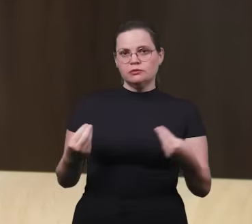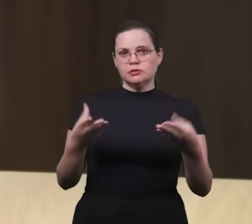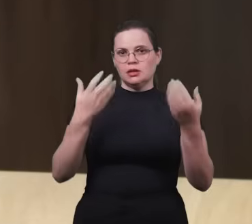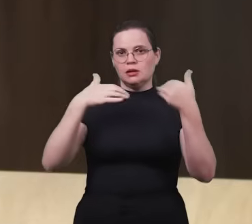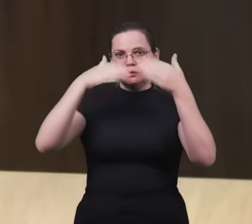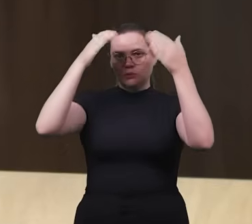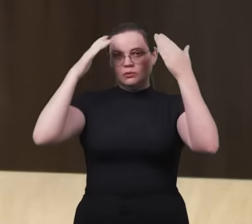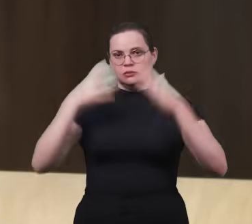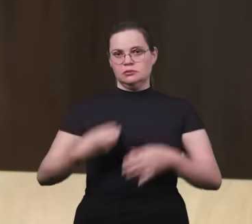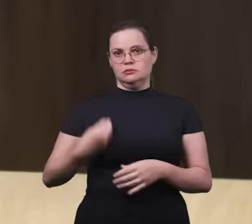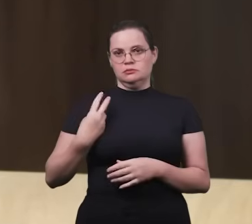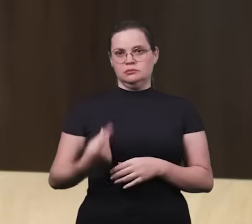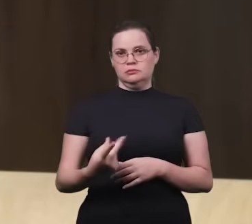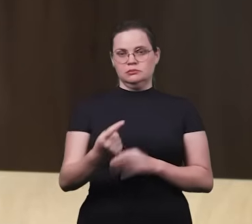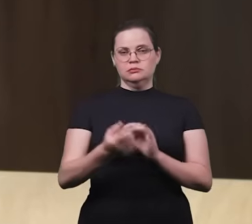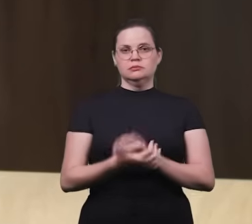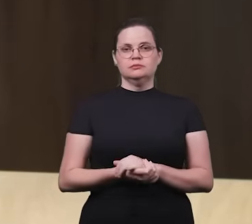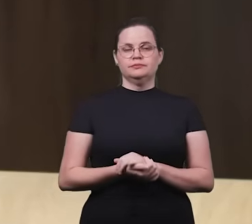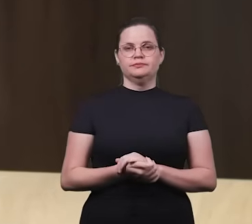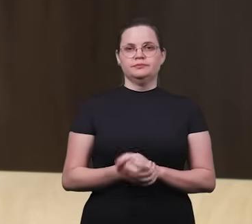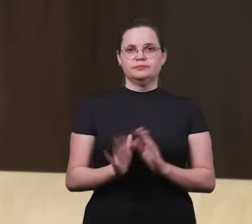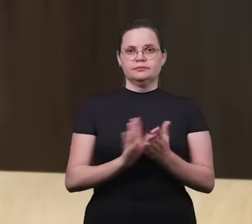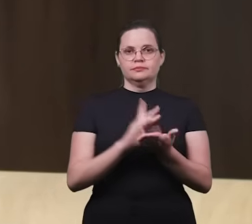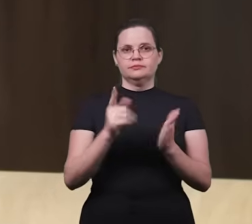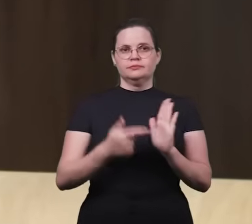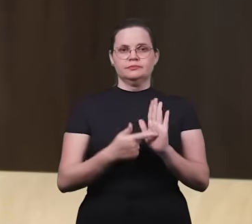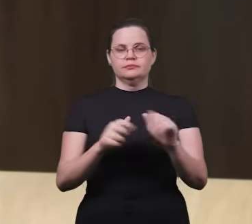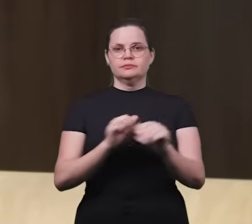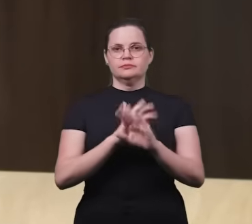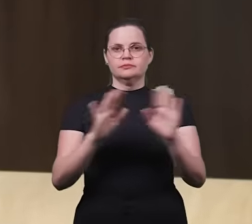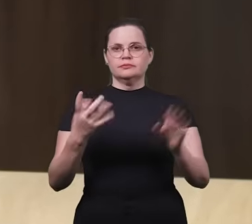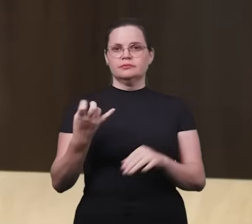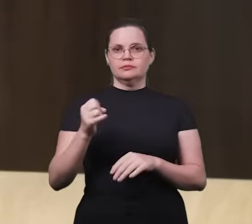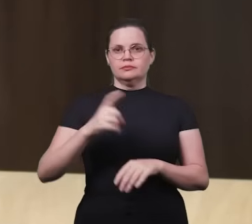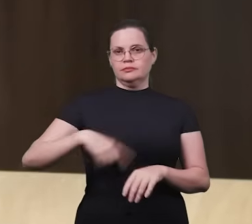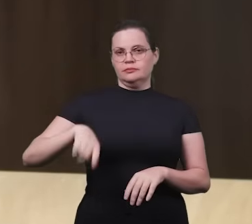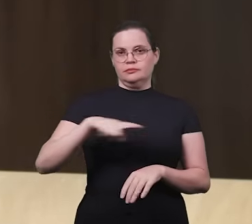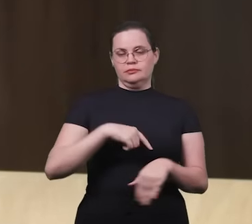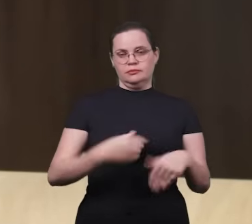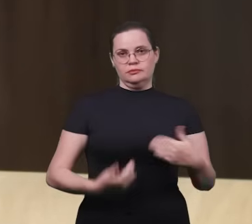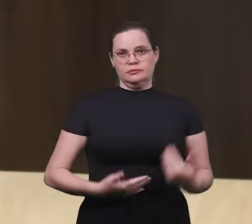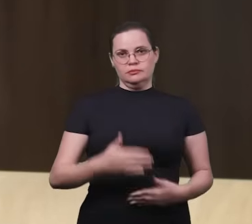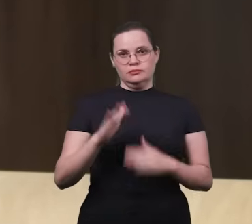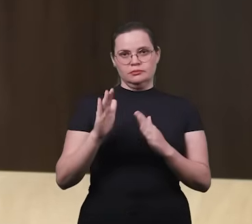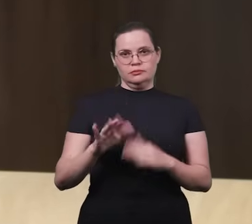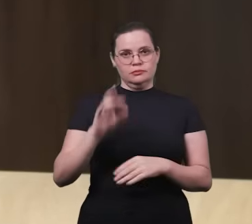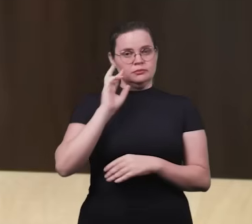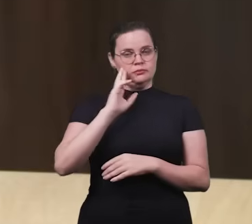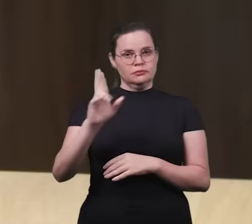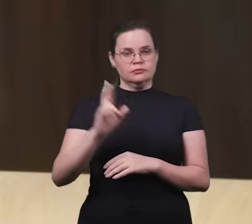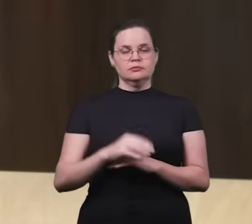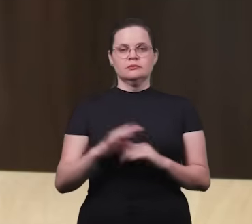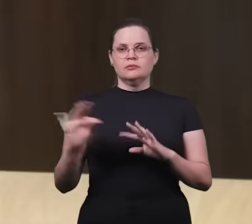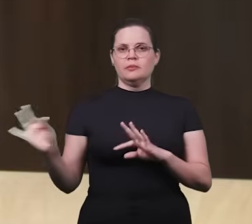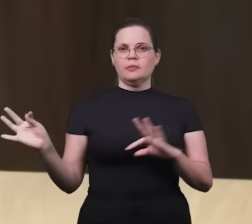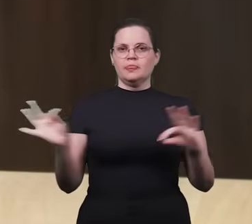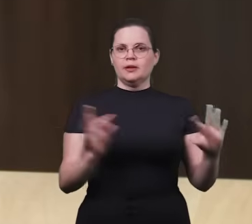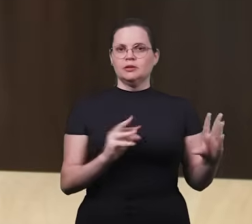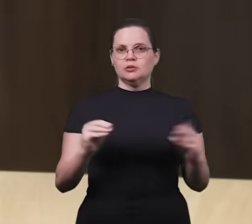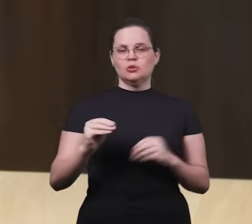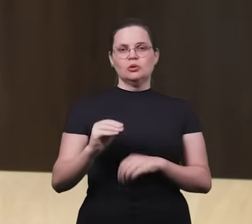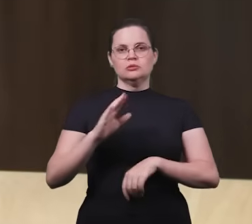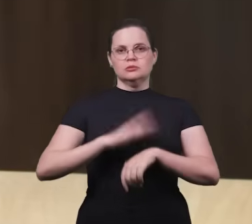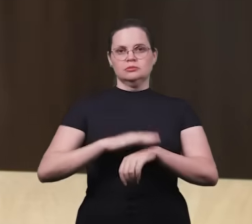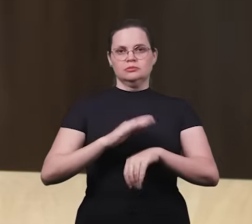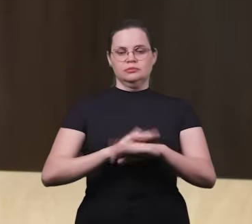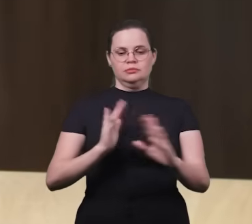vida. A palavra nos fala que se nós formos fiéis ao Senhor, em todos os momentos da